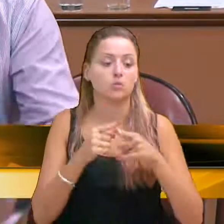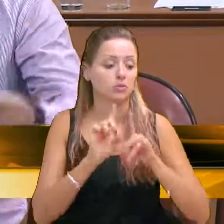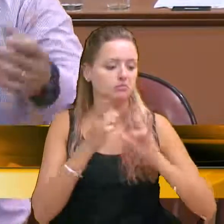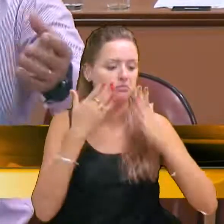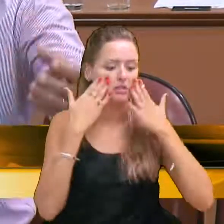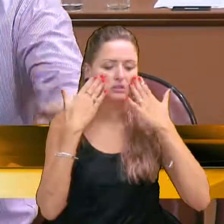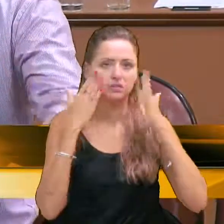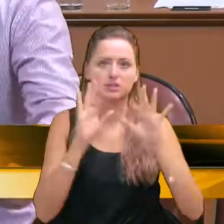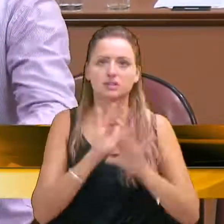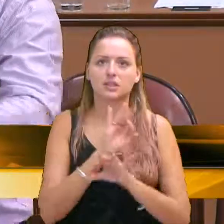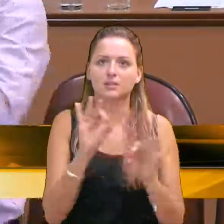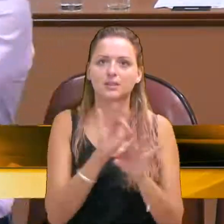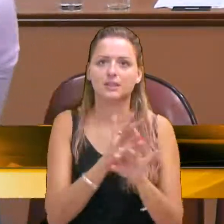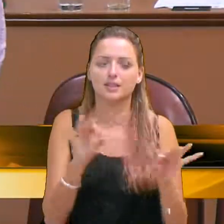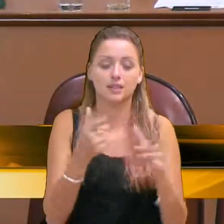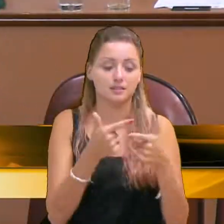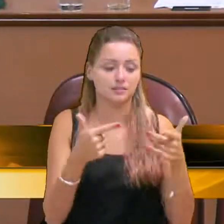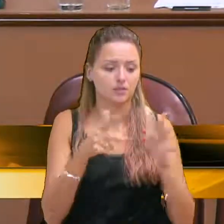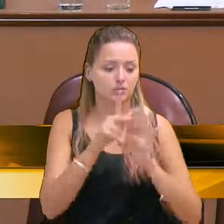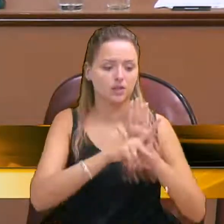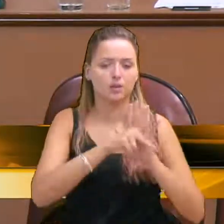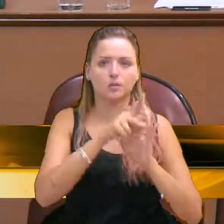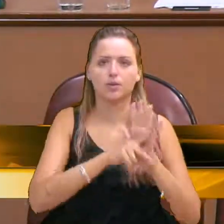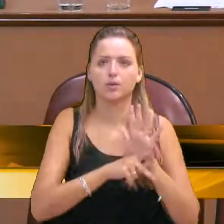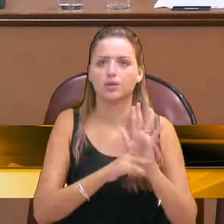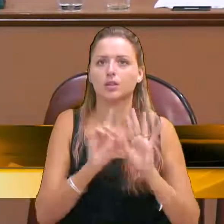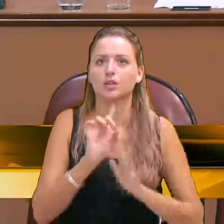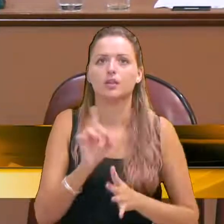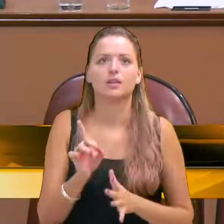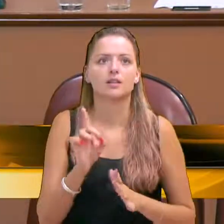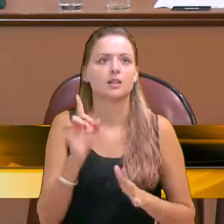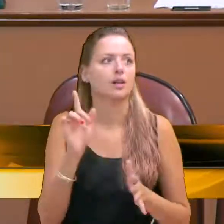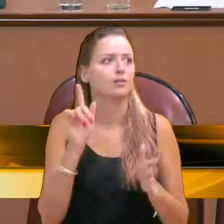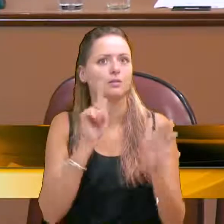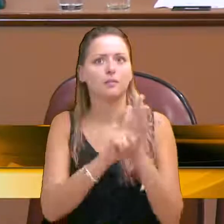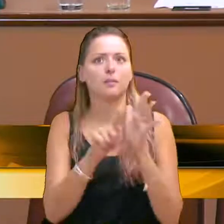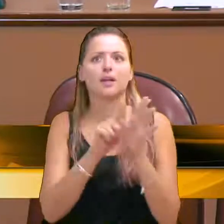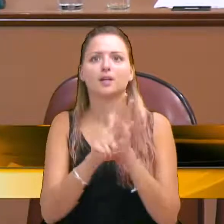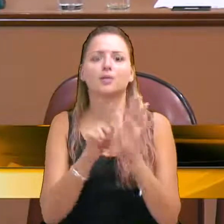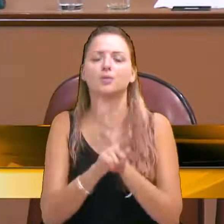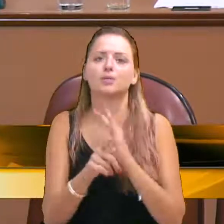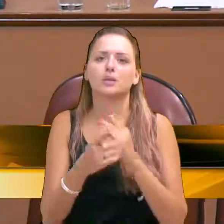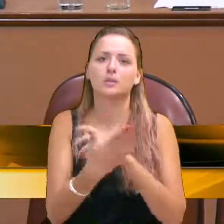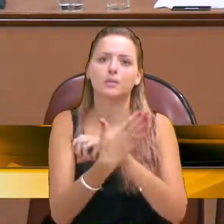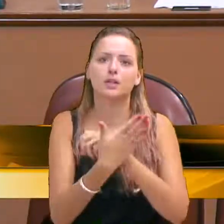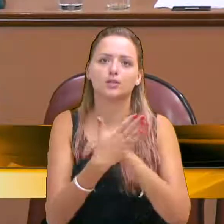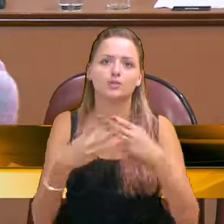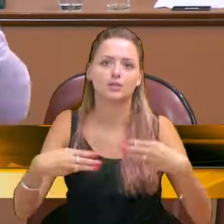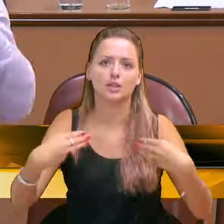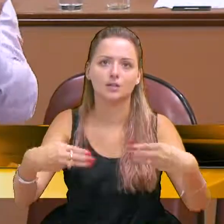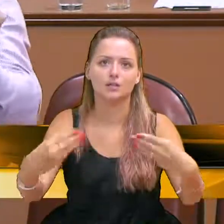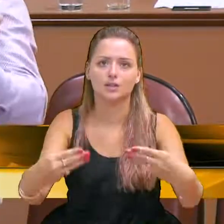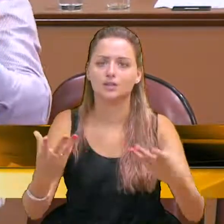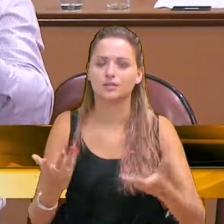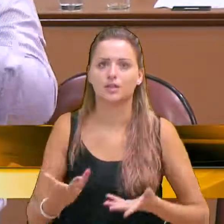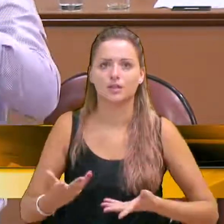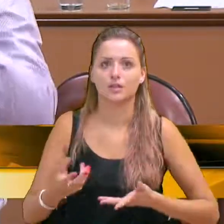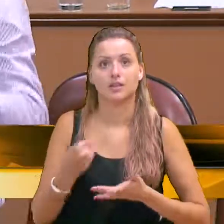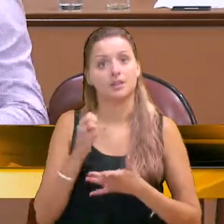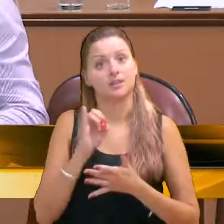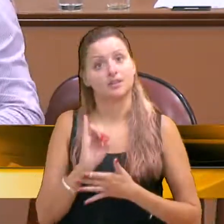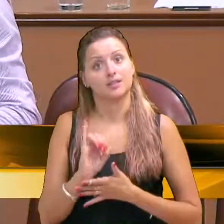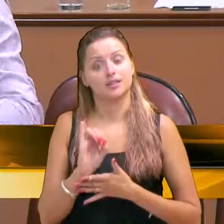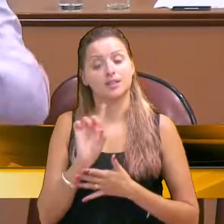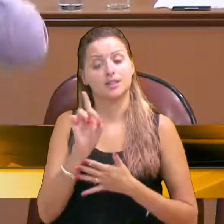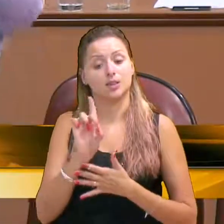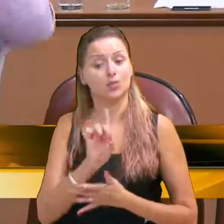ouve, não se vê projeto, não se vai pedir ajuda aos órgãos superiores, se não se vai à graça, o santo